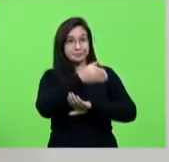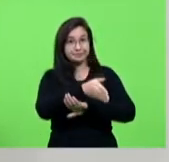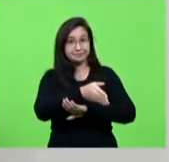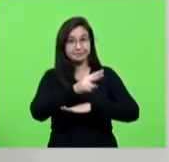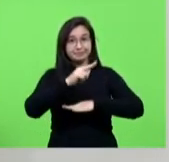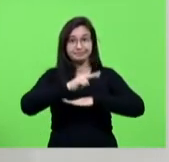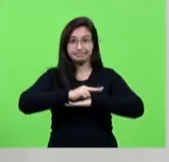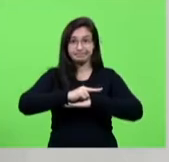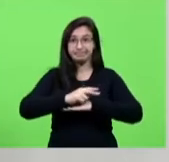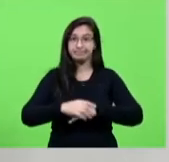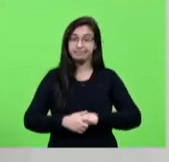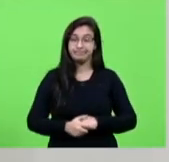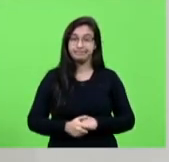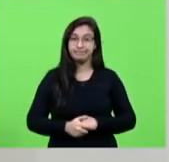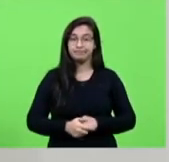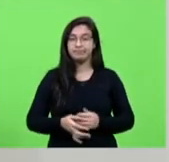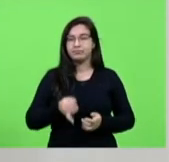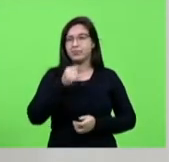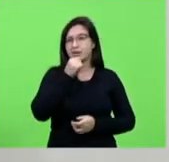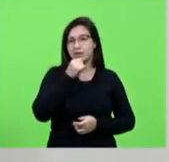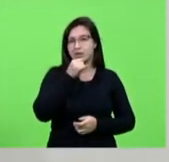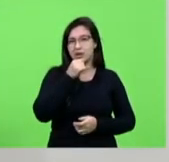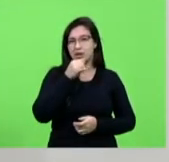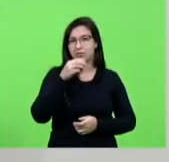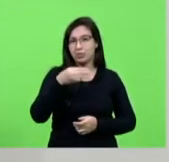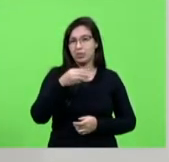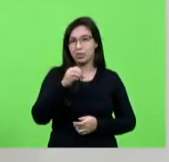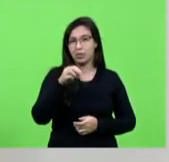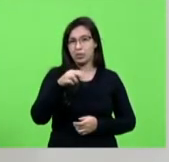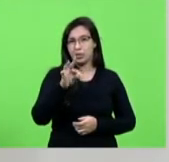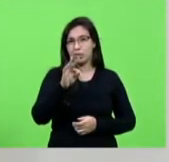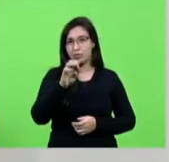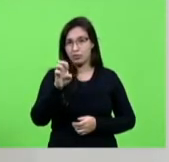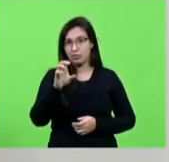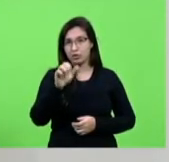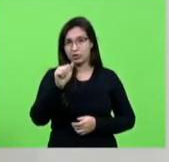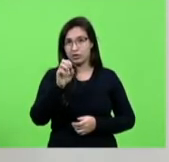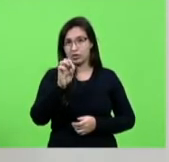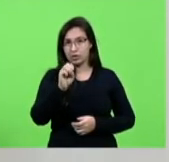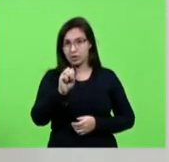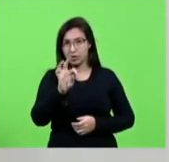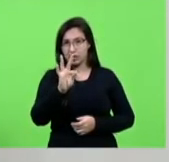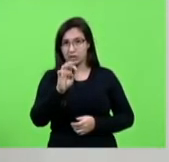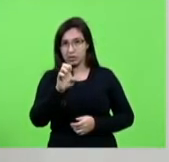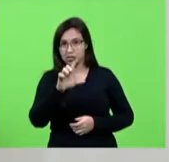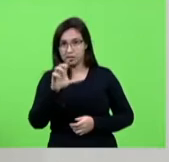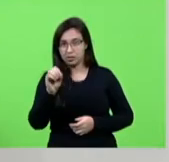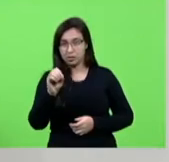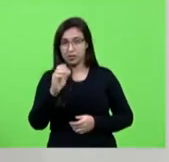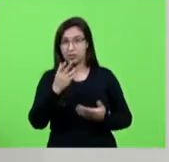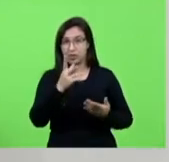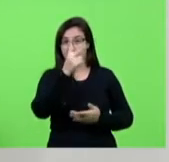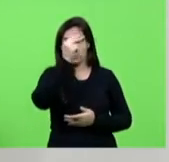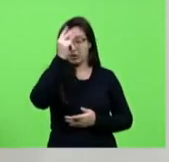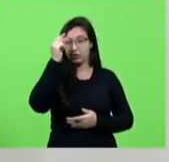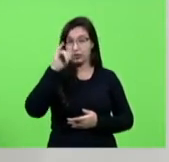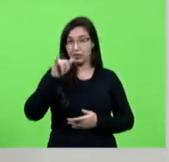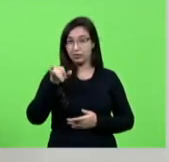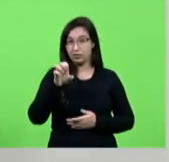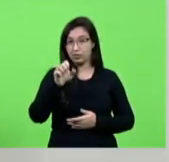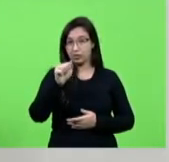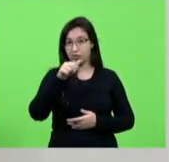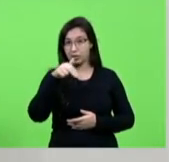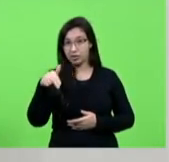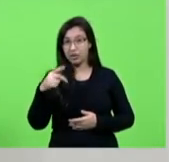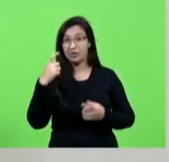Eu falo, por exemplo, Monte Castelo, prefeito Giancarlo, realmente preocupado, numa